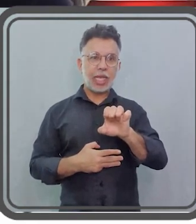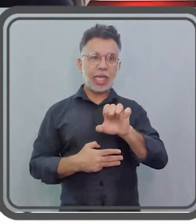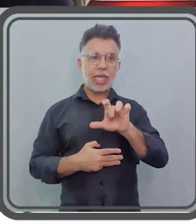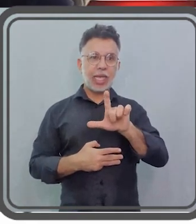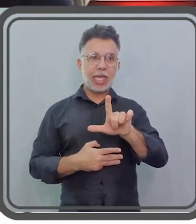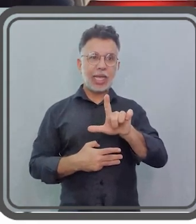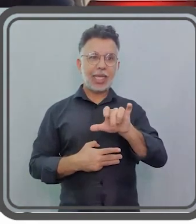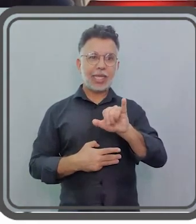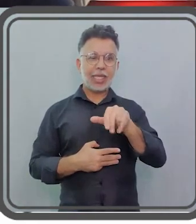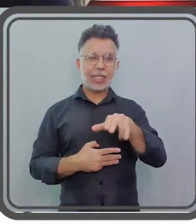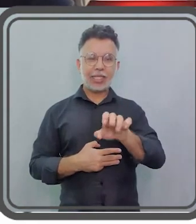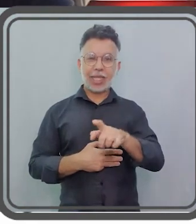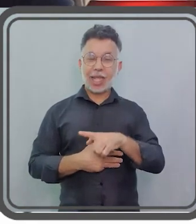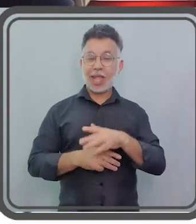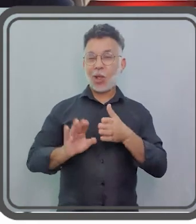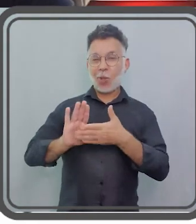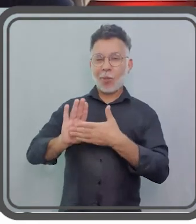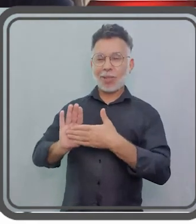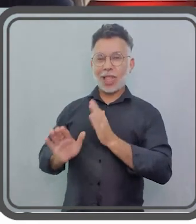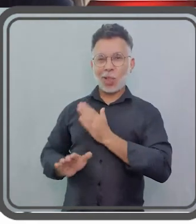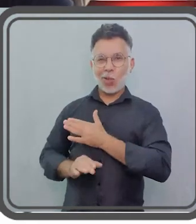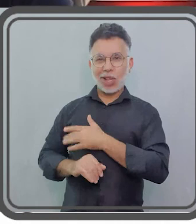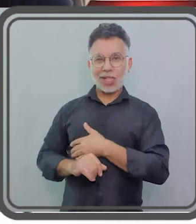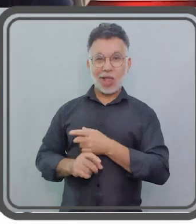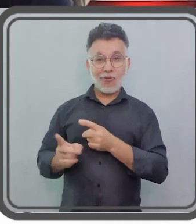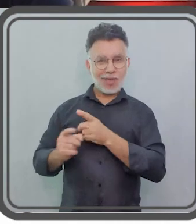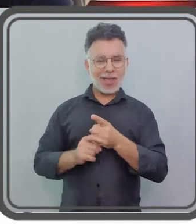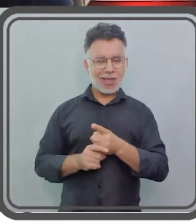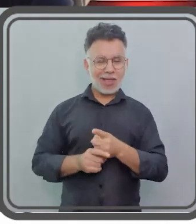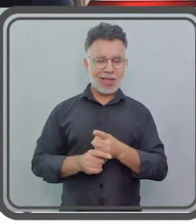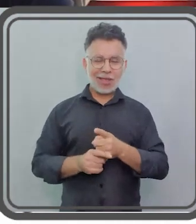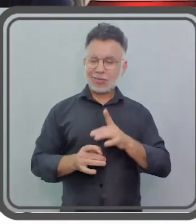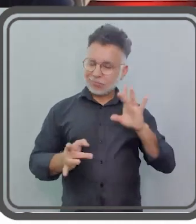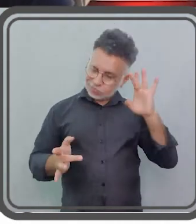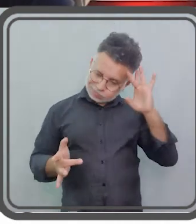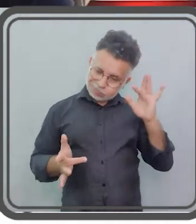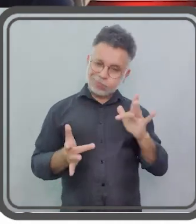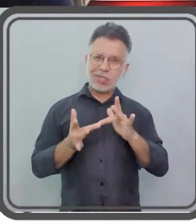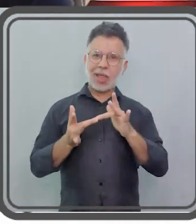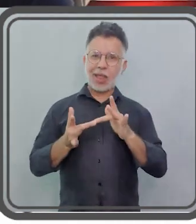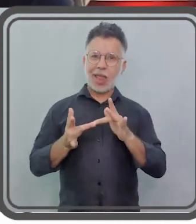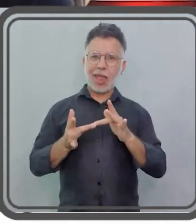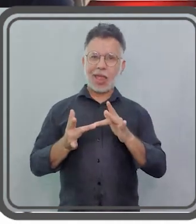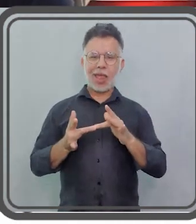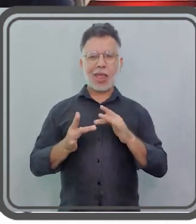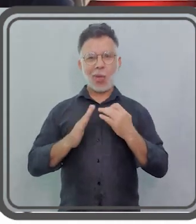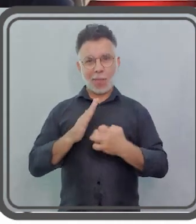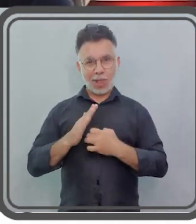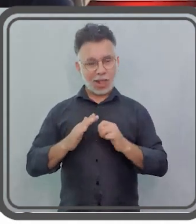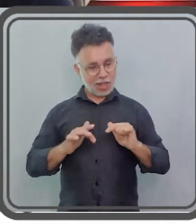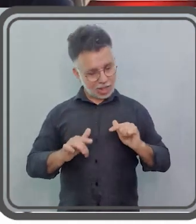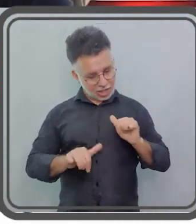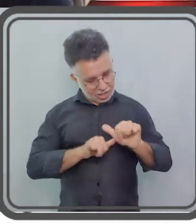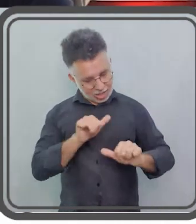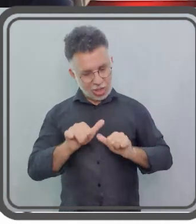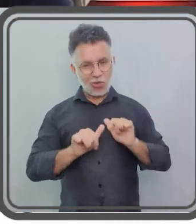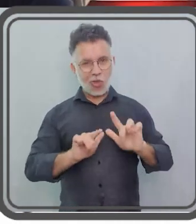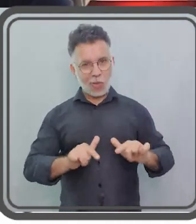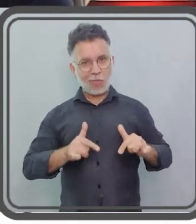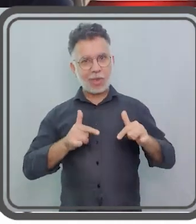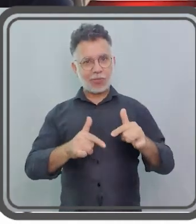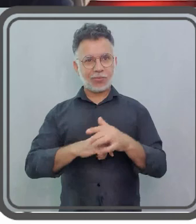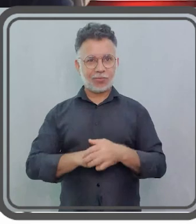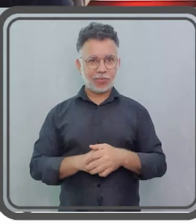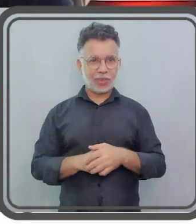Quando o propósito está no coração do empreendedor, faz parte da mentalidade da empresa e se transforma em ações. Isso mesmo. Obrigado, Josi. Eu